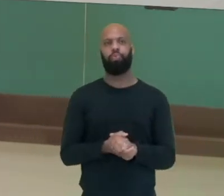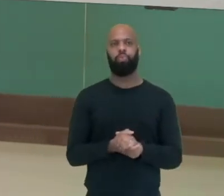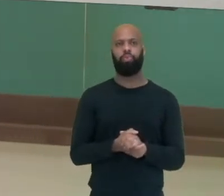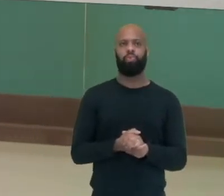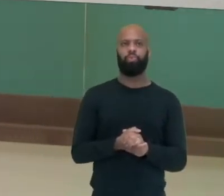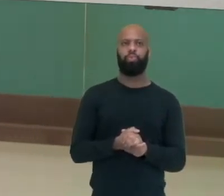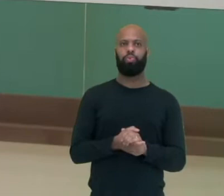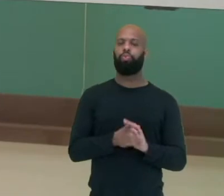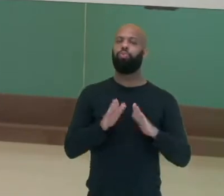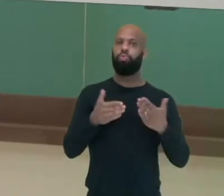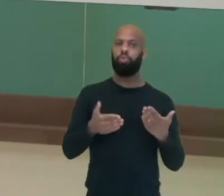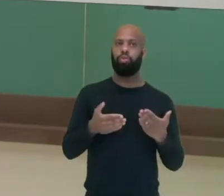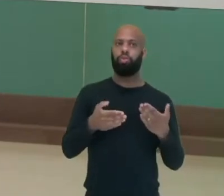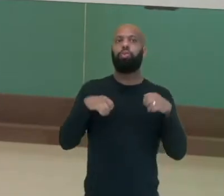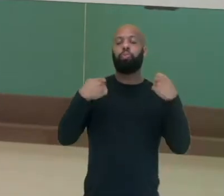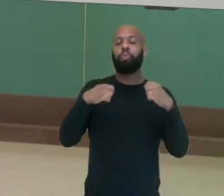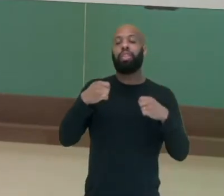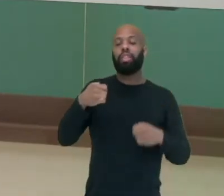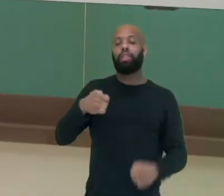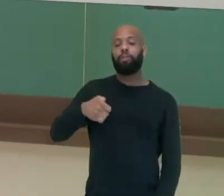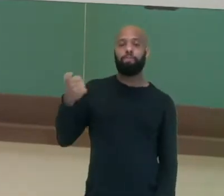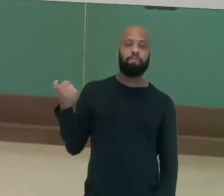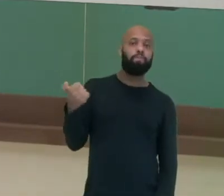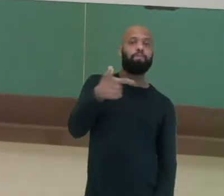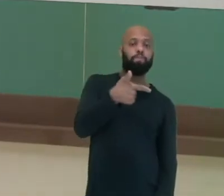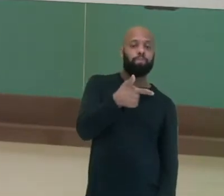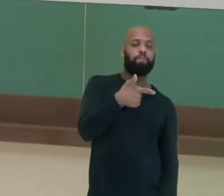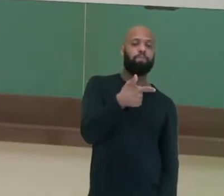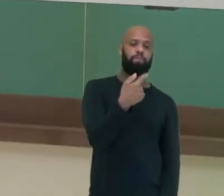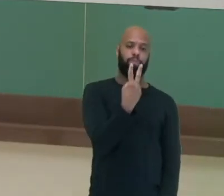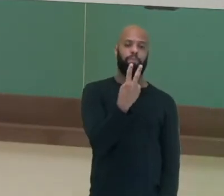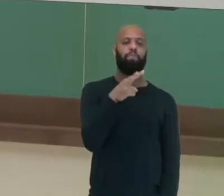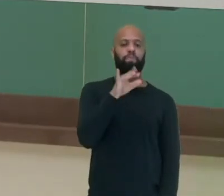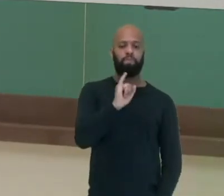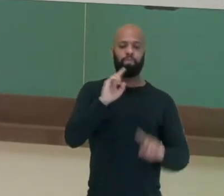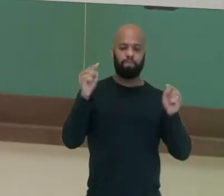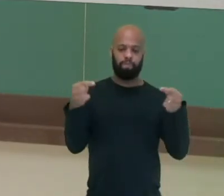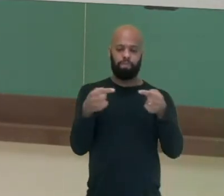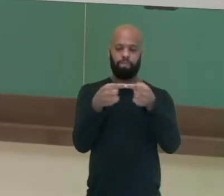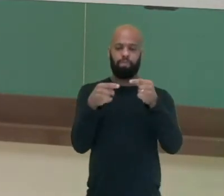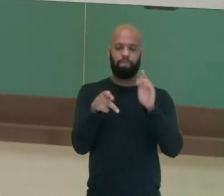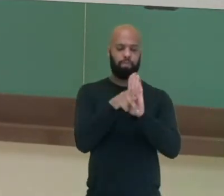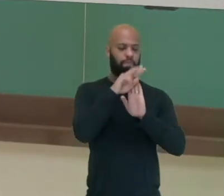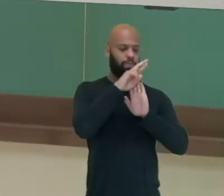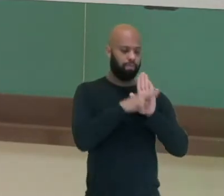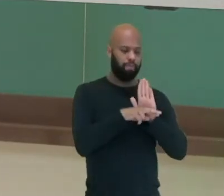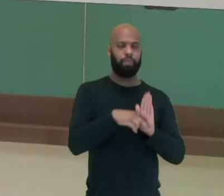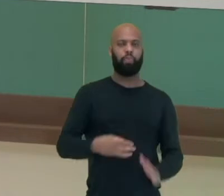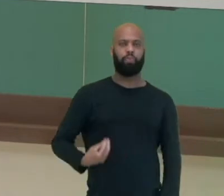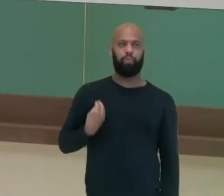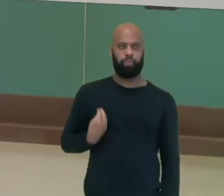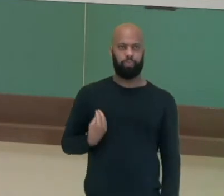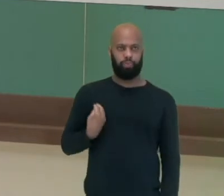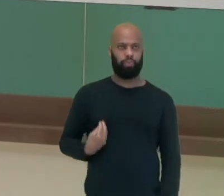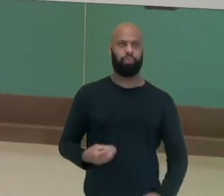X maior do que 2. Então, todo valor que for maior do que 2 vai satisfazer a nossa